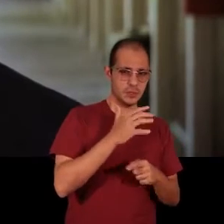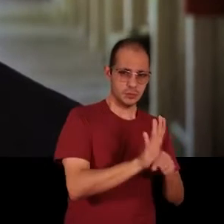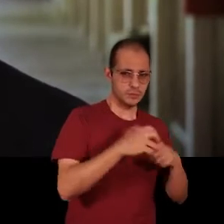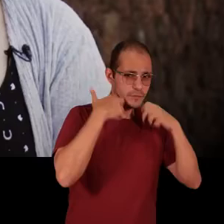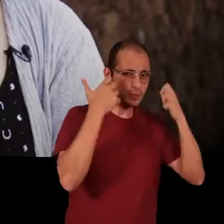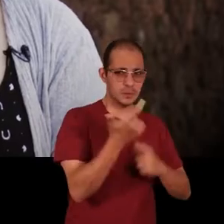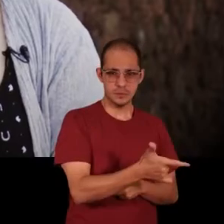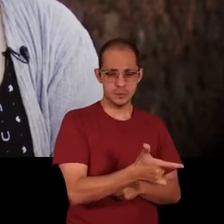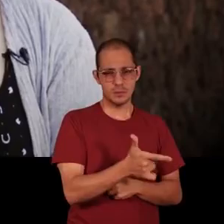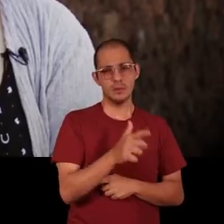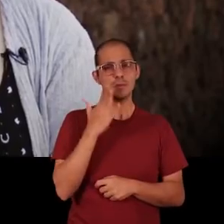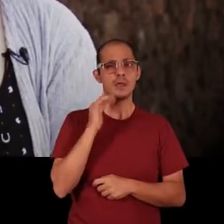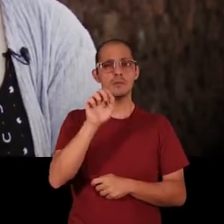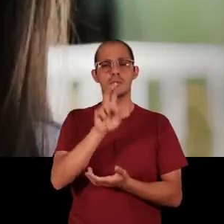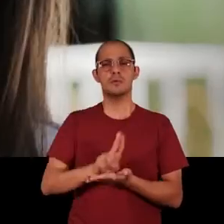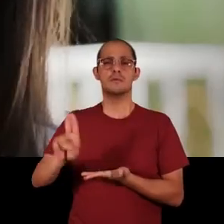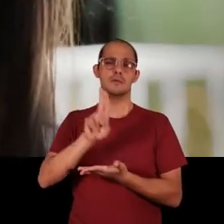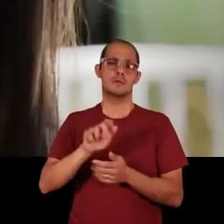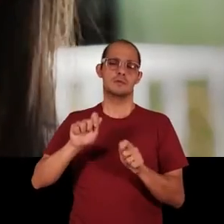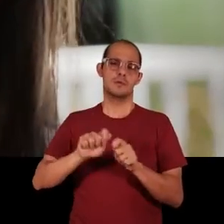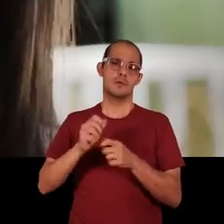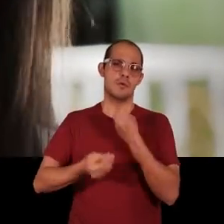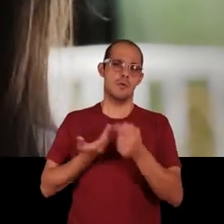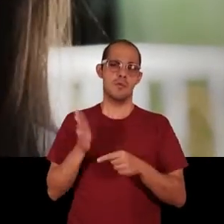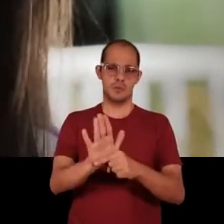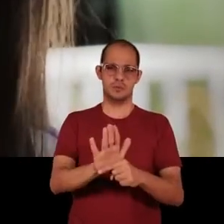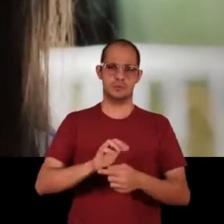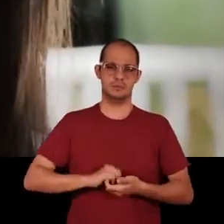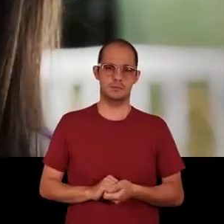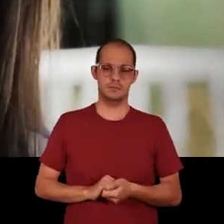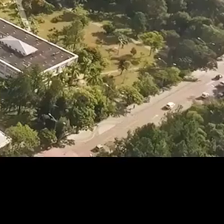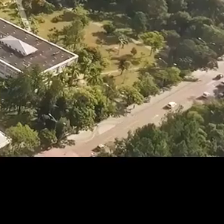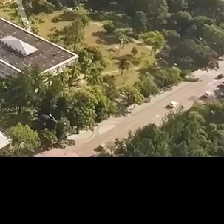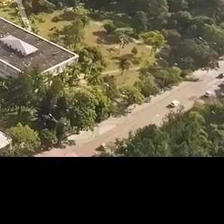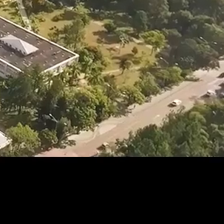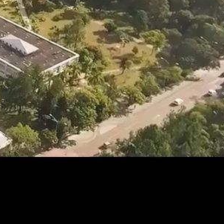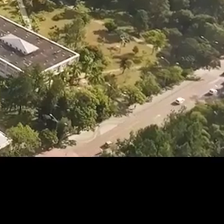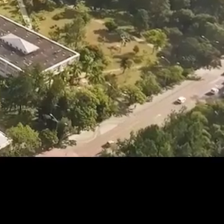precisamos de ajuda. Não tenha receio de pedir ajuda. Conheça o que a universidade pode fazer por você.